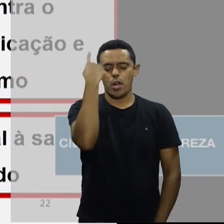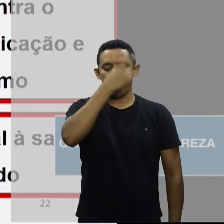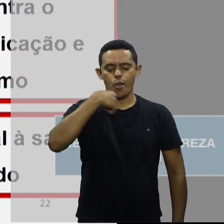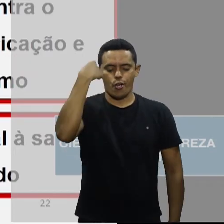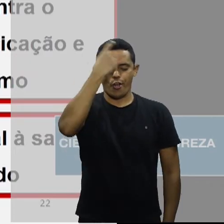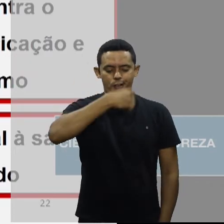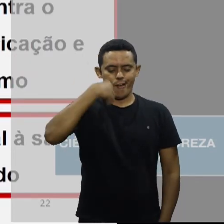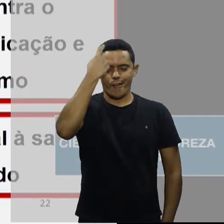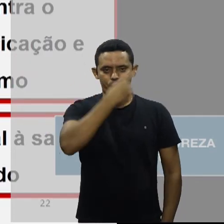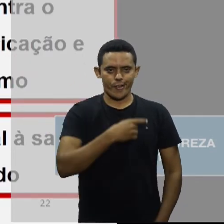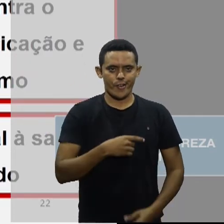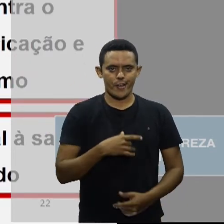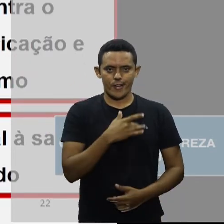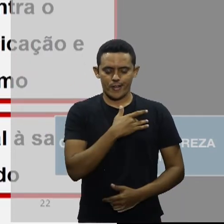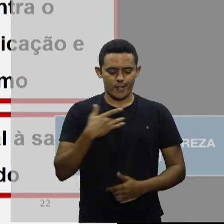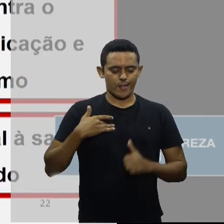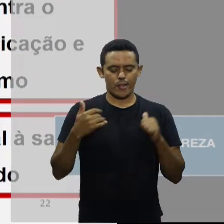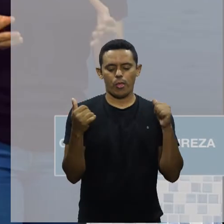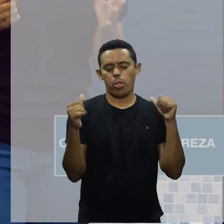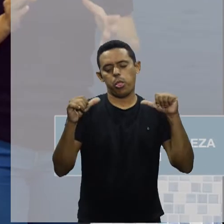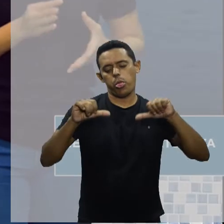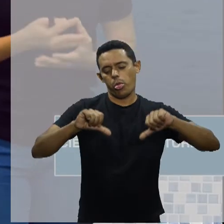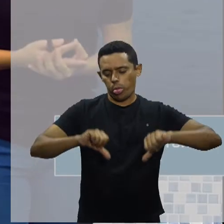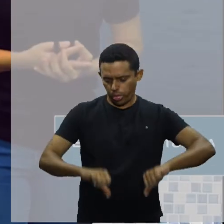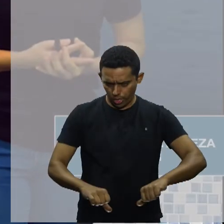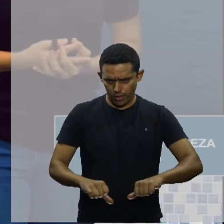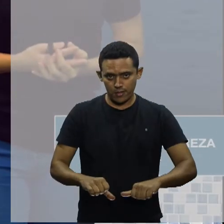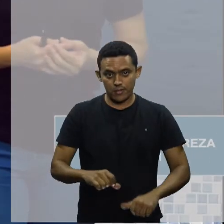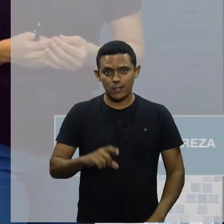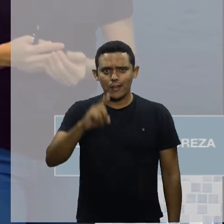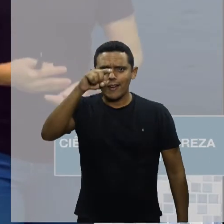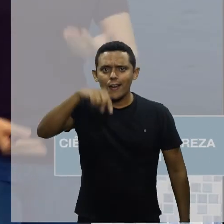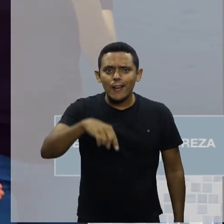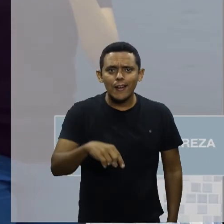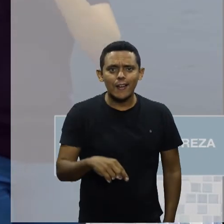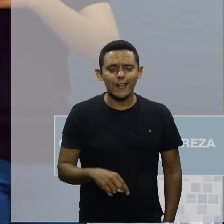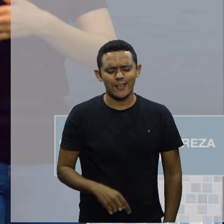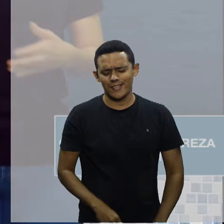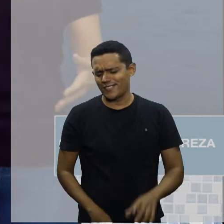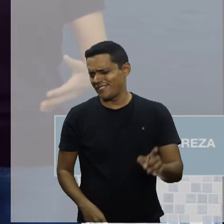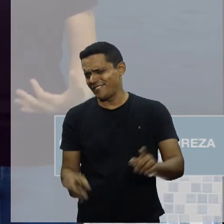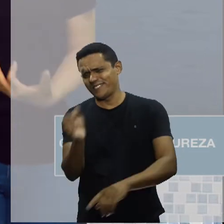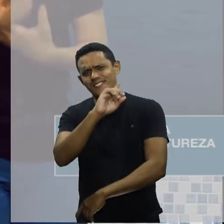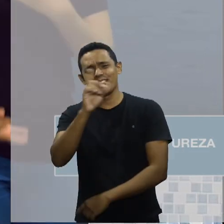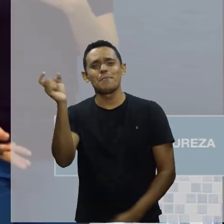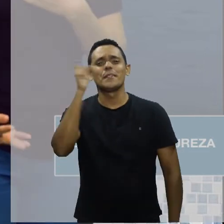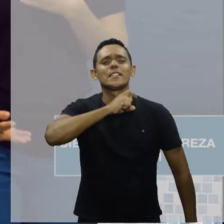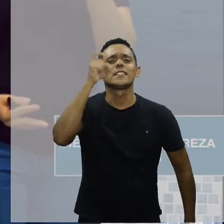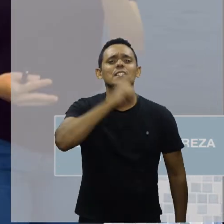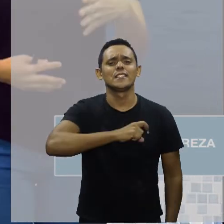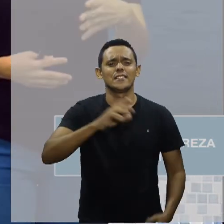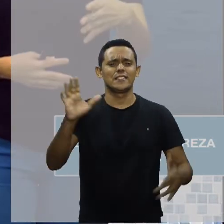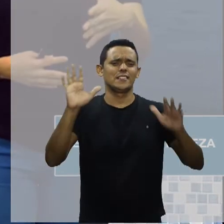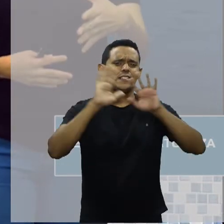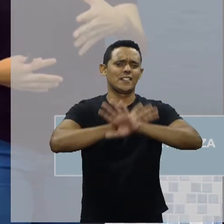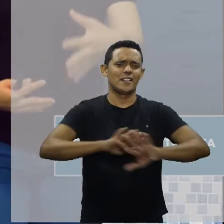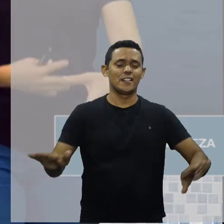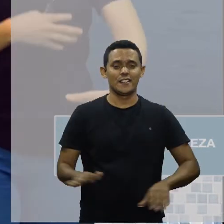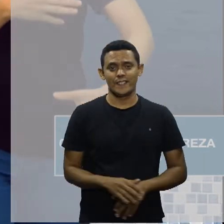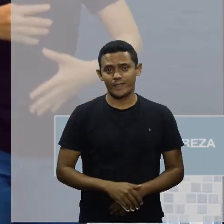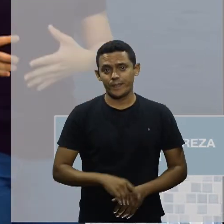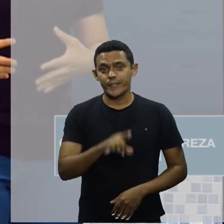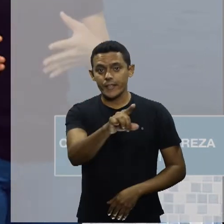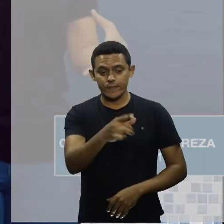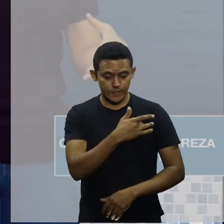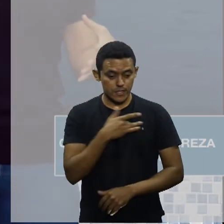baixa oxigenação do organismo, gente, a utilização da máscara ela não aumenta o nível de oxigênio nem diminui nem aumenta o nível de gás